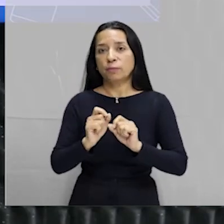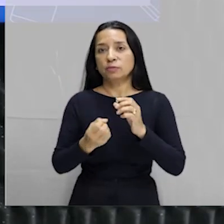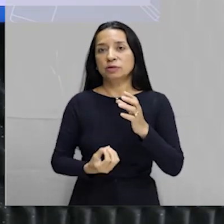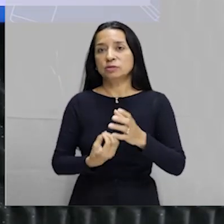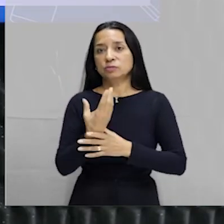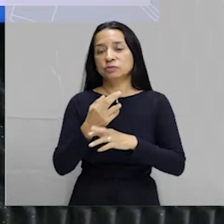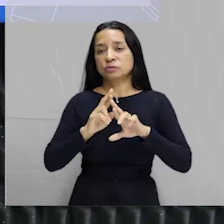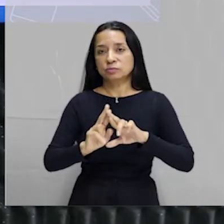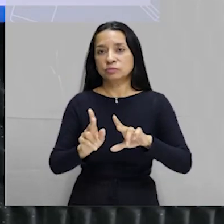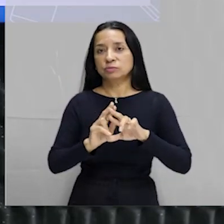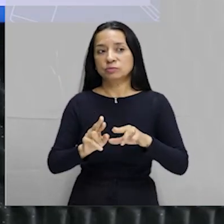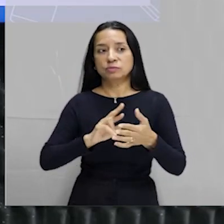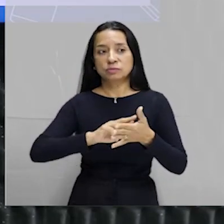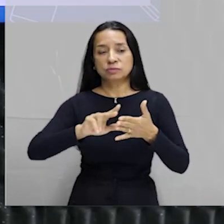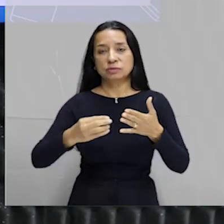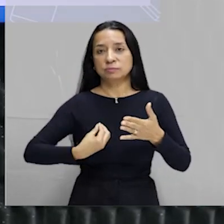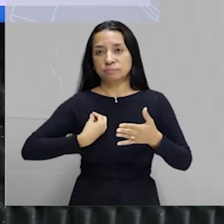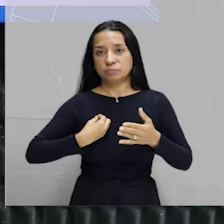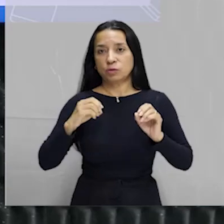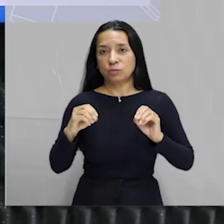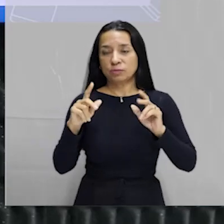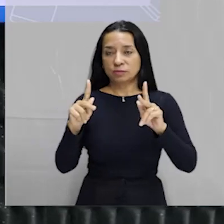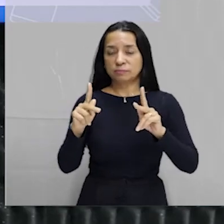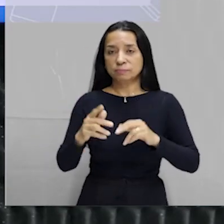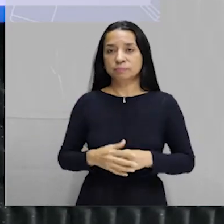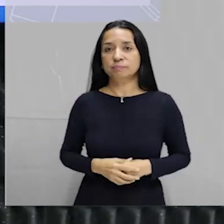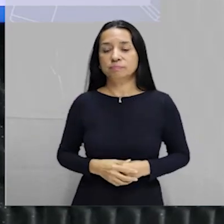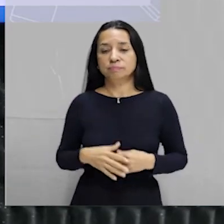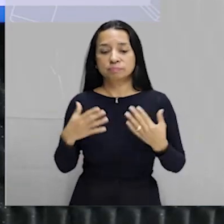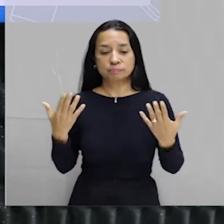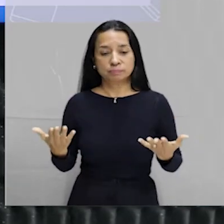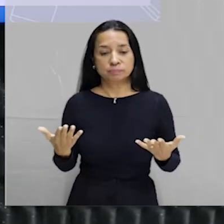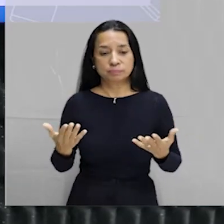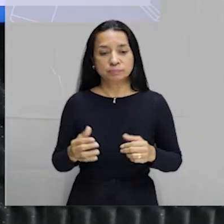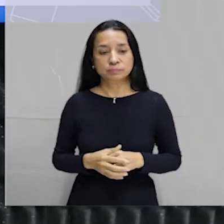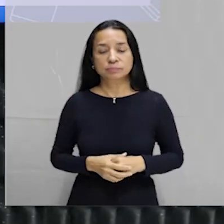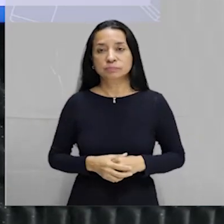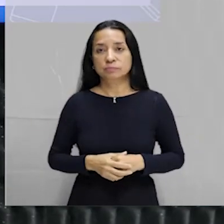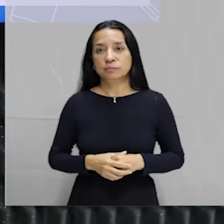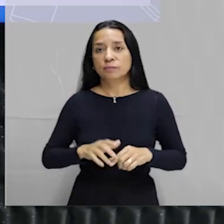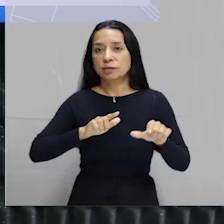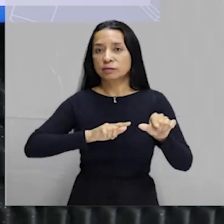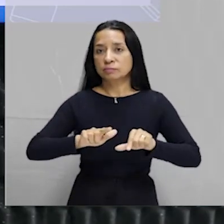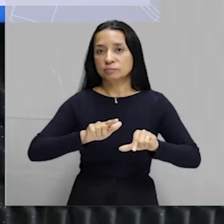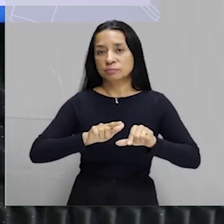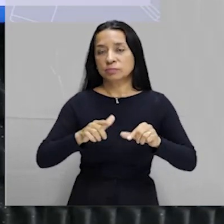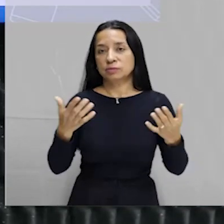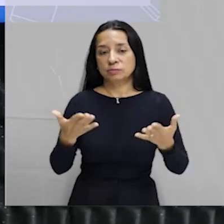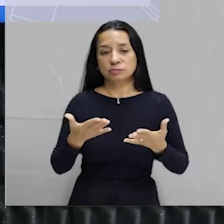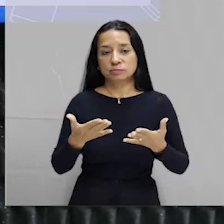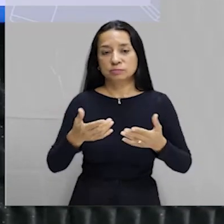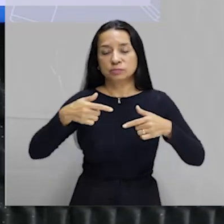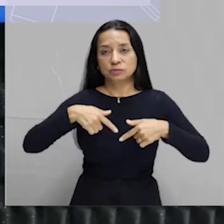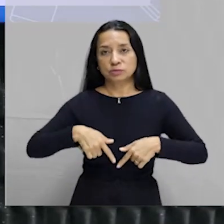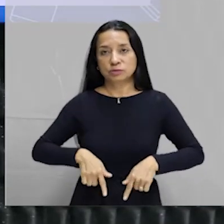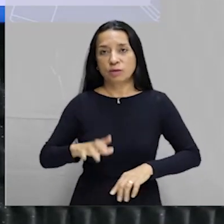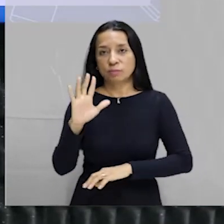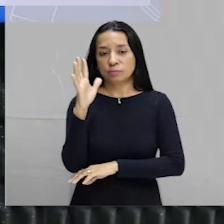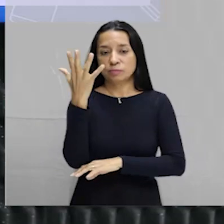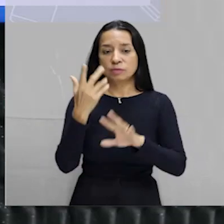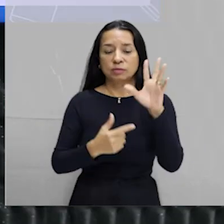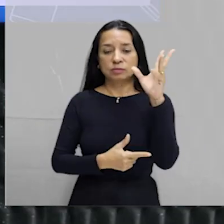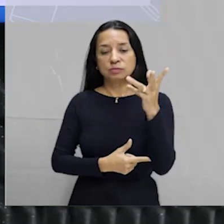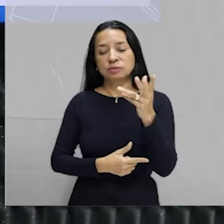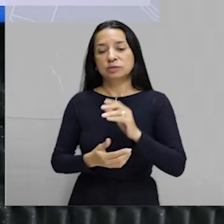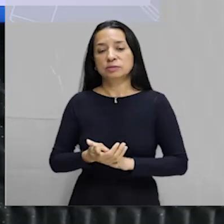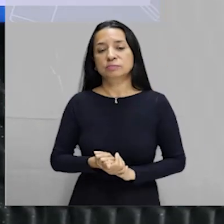nos diferentes seres vivos. Ok, pessoal? Então é o seguinte, a gente vai trabalhar gêmeos na natureza,